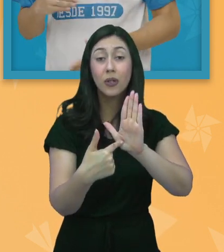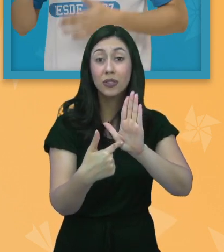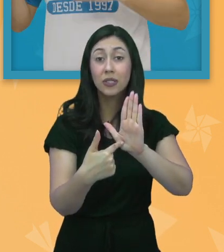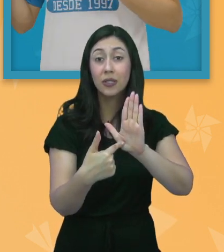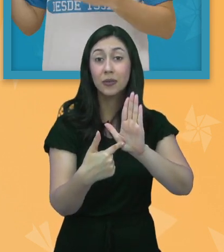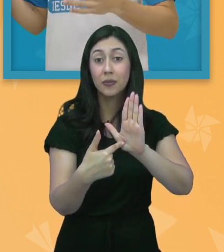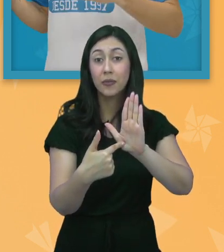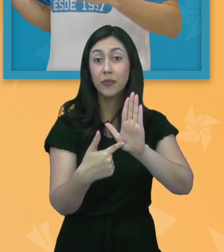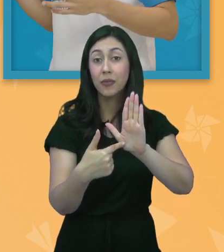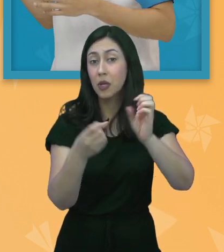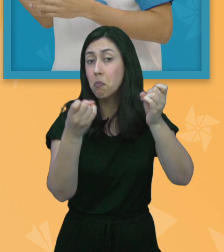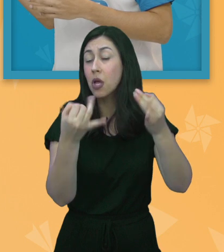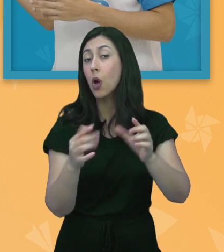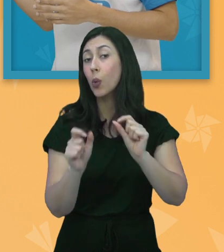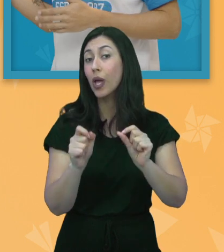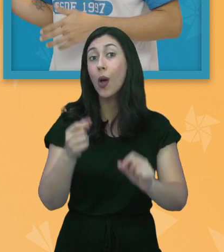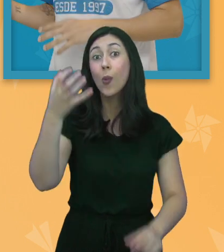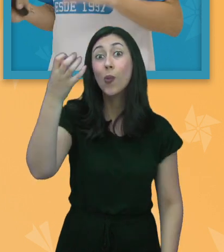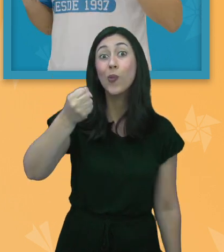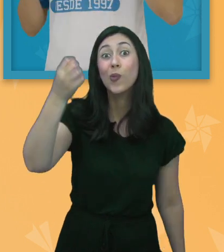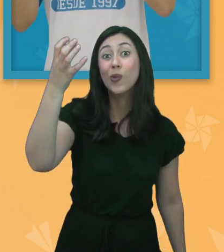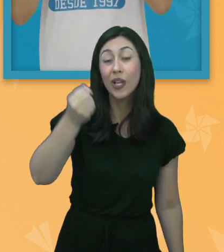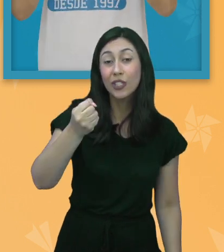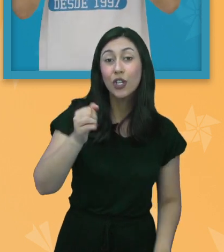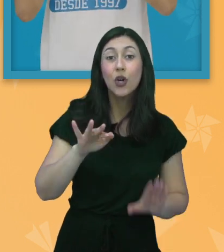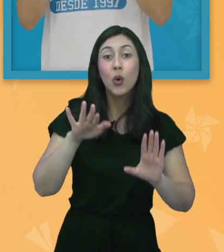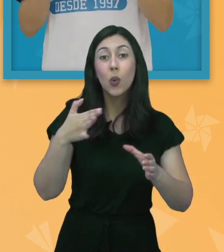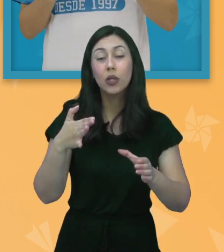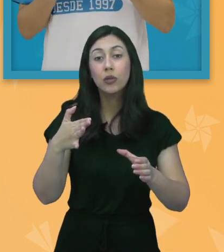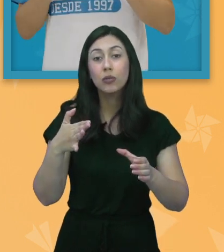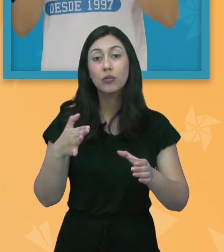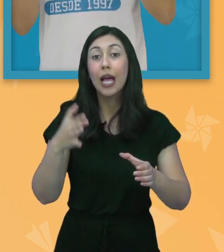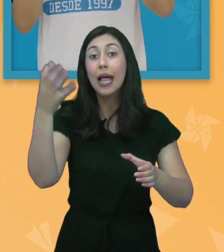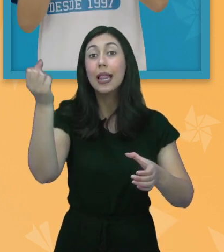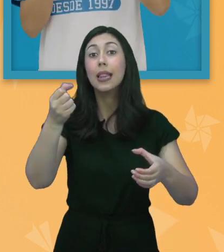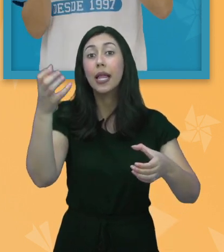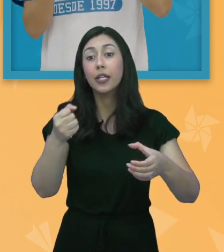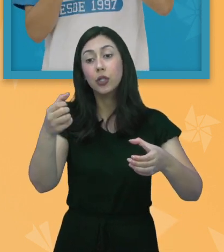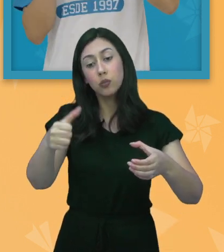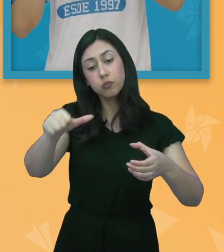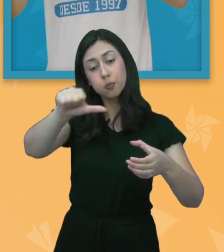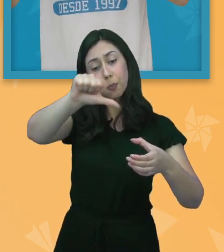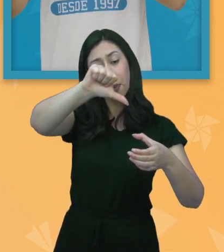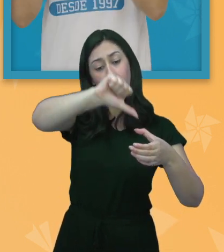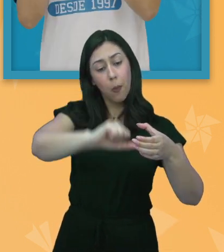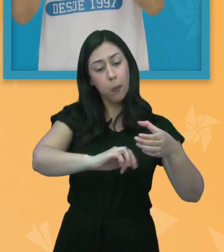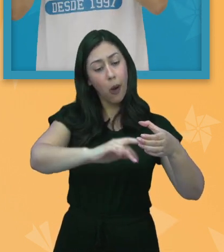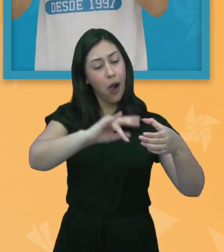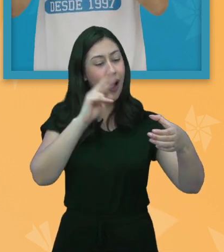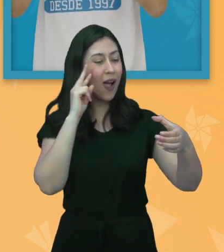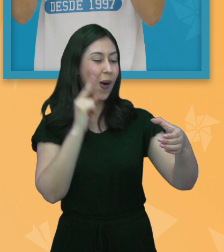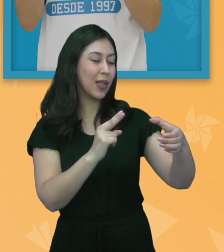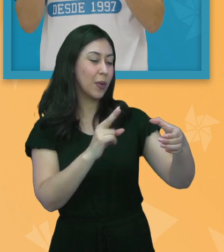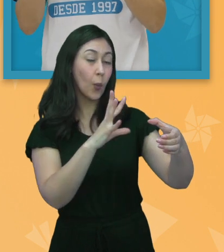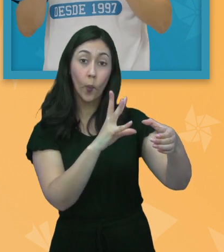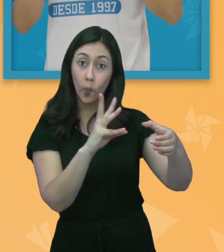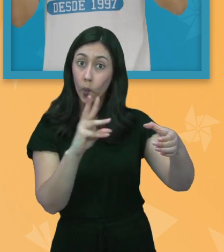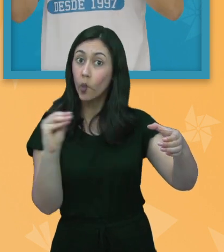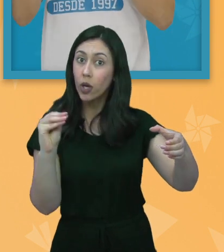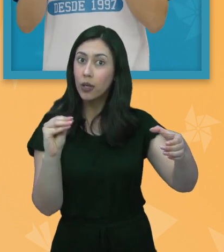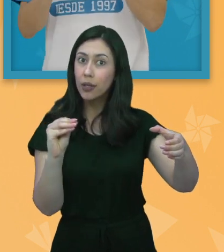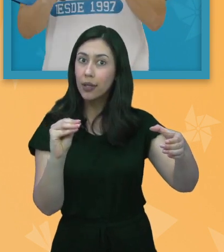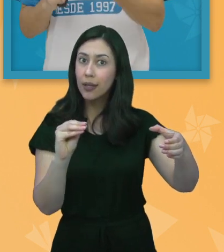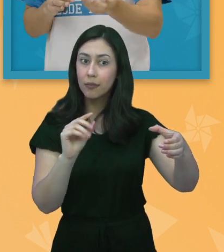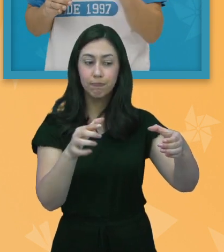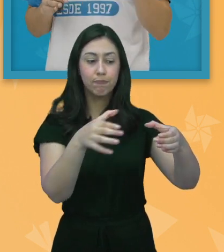também, é o leite, que quando a gente coloca ele no nosso copo, um copo de vidro ali transparente, parece que ele é uma coisa uniforme,